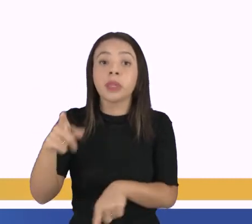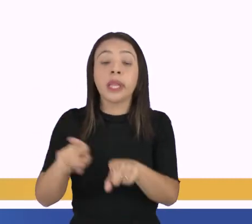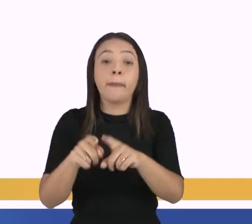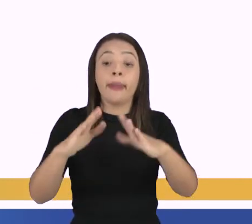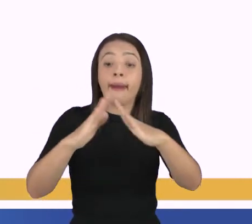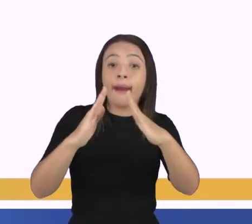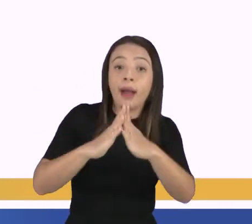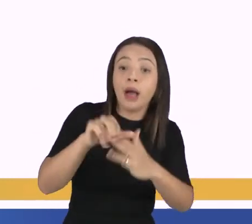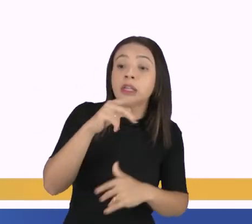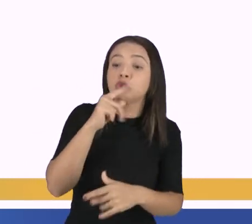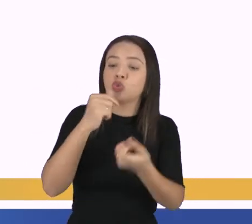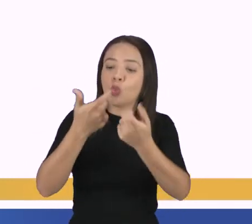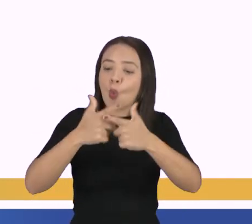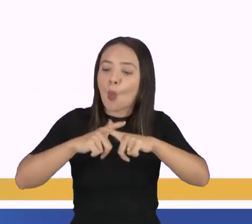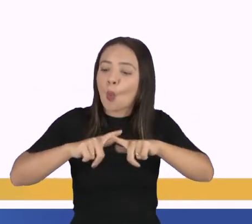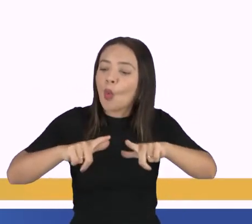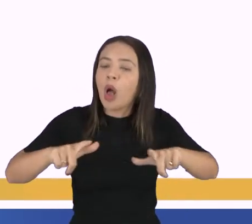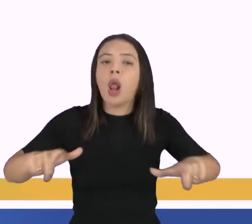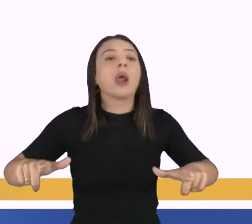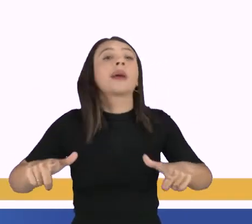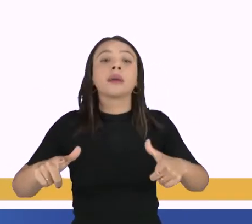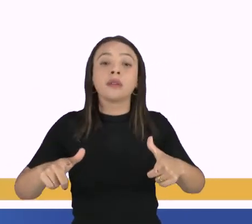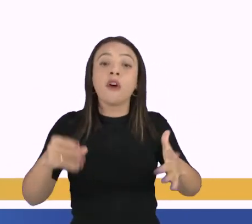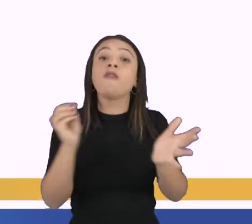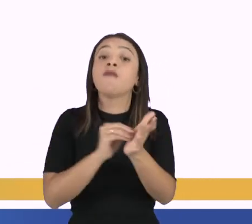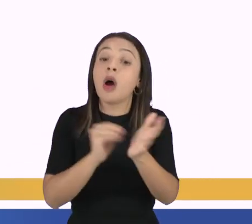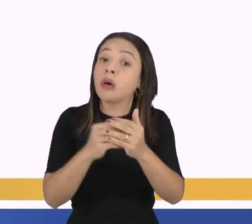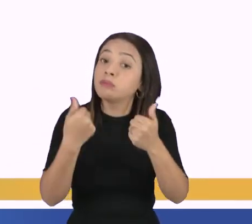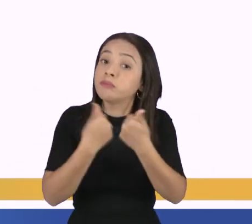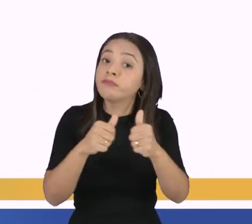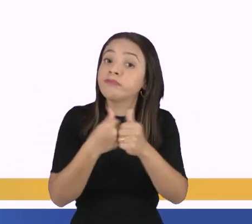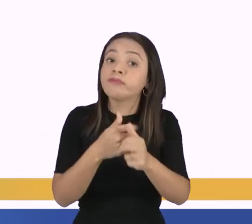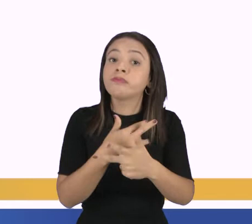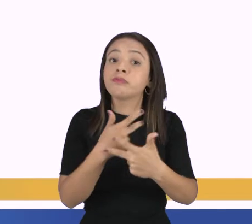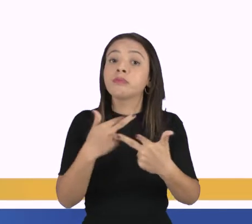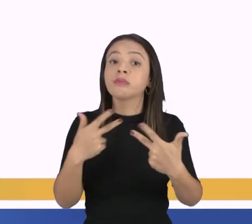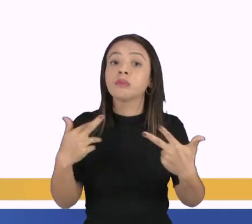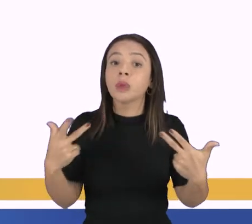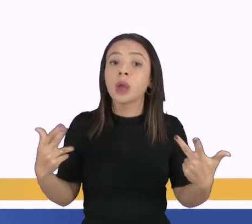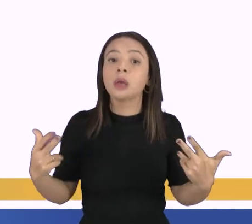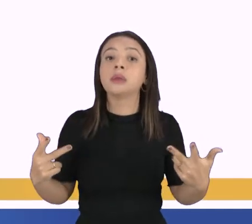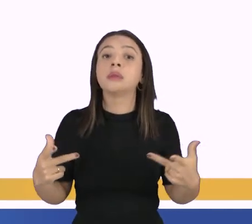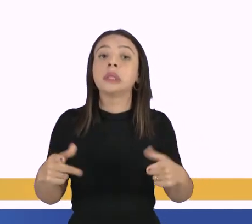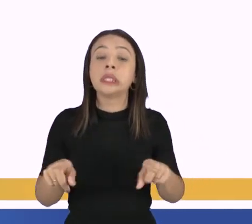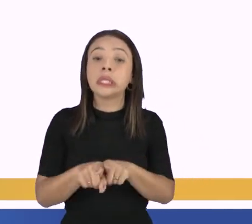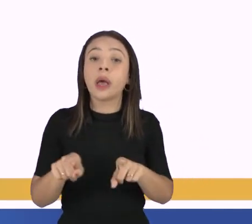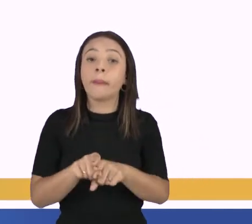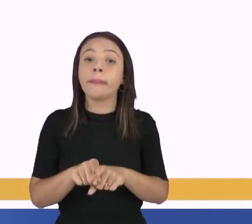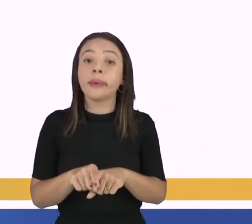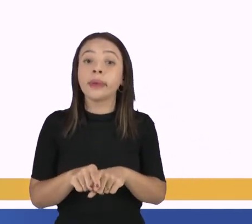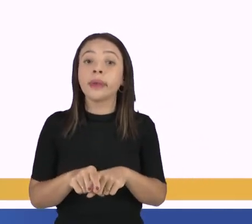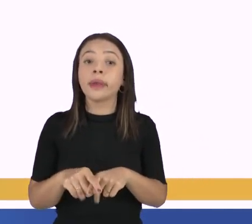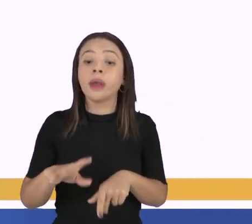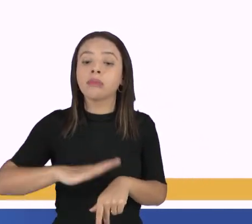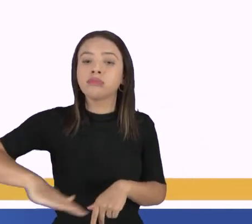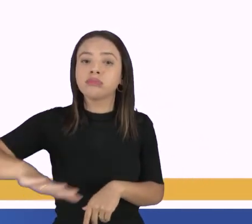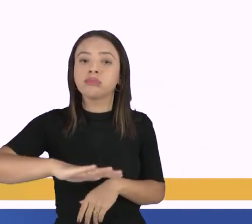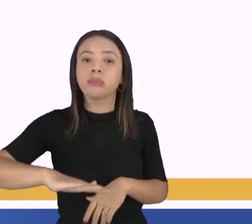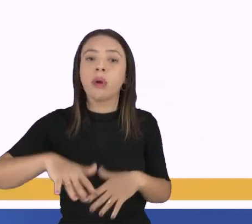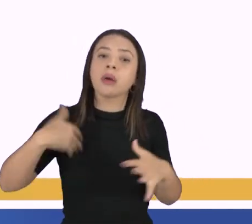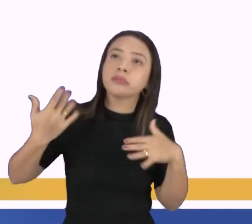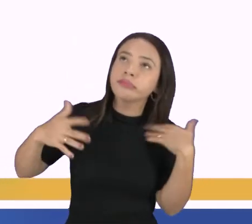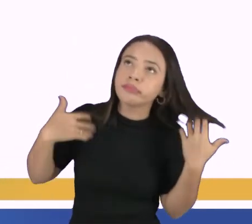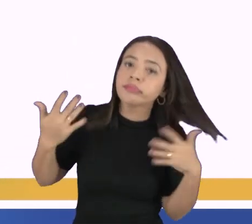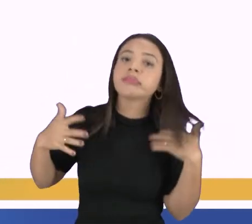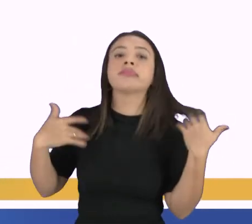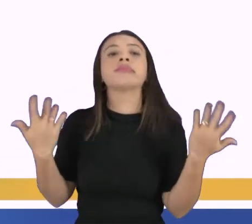moradia, saneamento, de transportes, né, de lazer. Então, são inúmeros fatores que